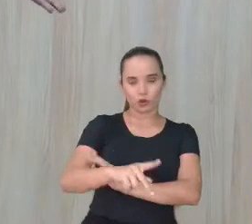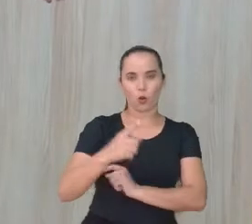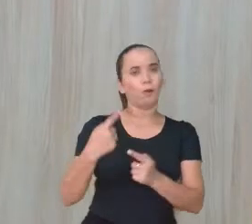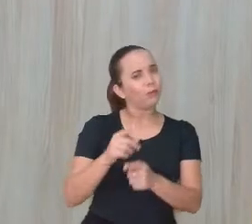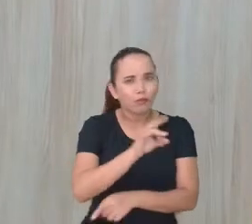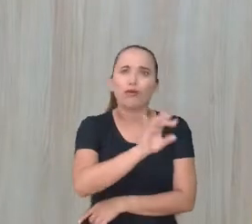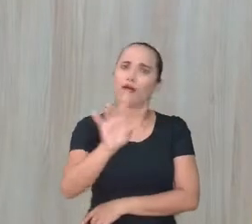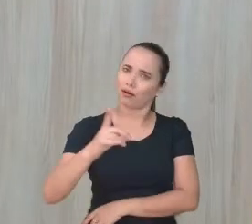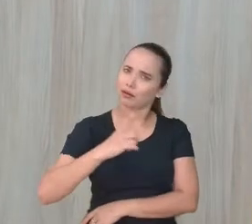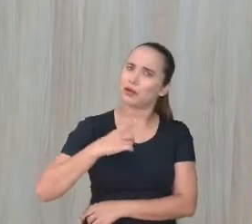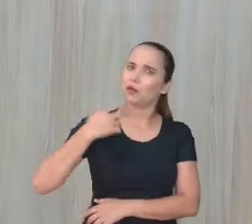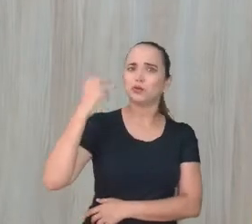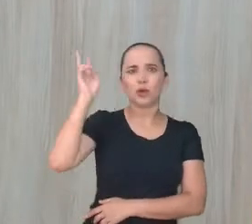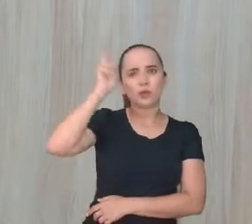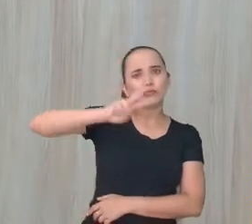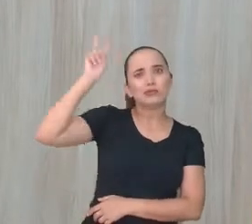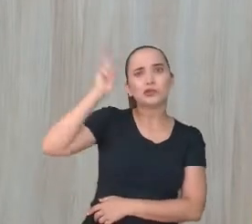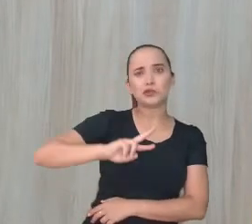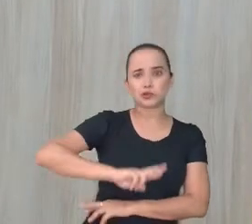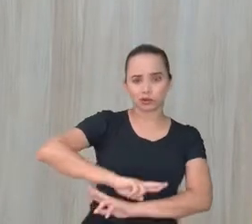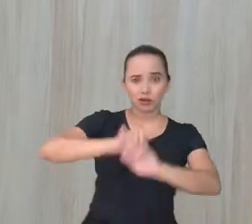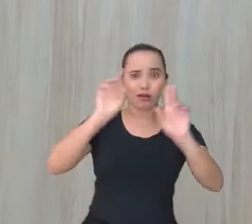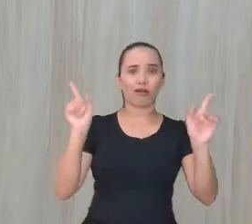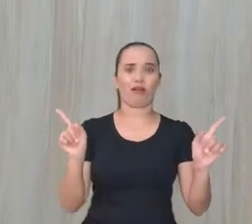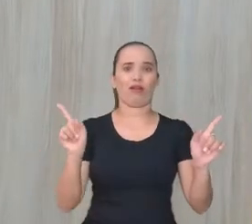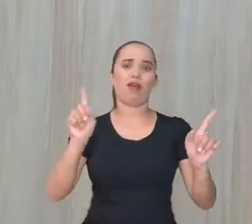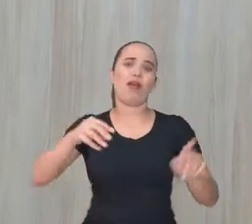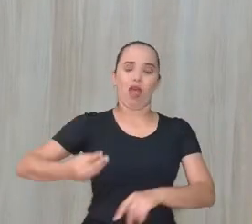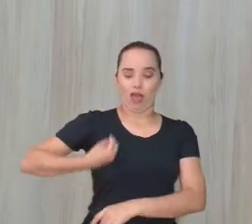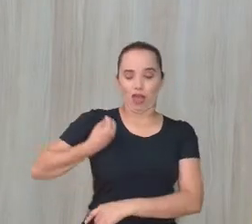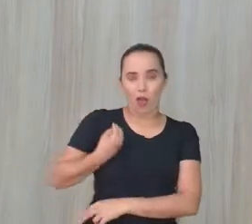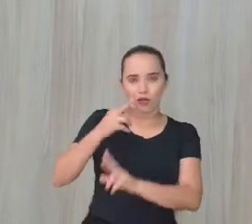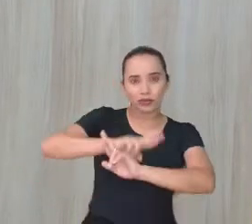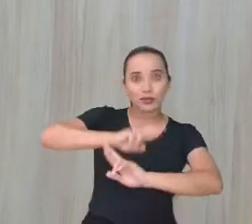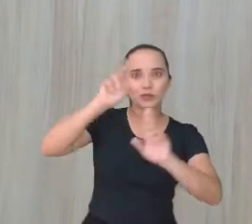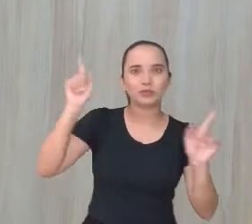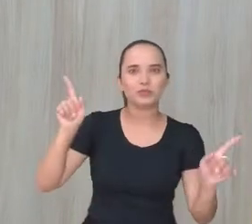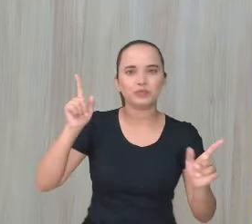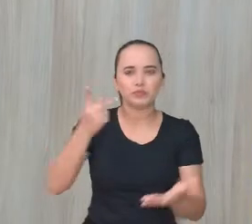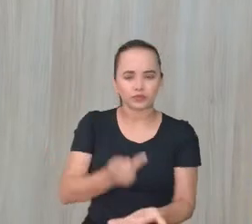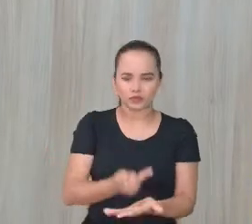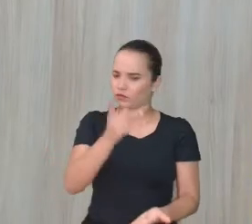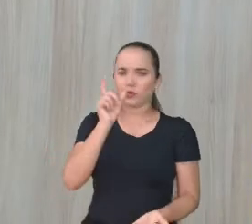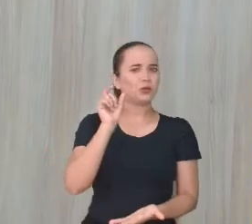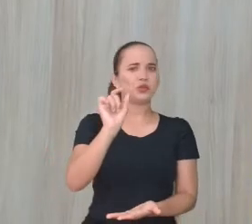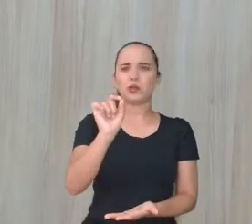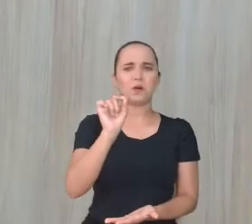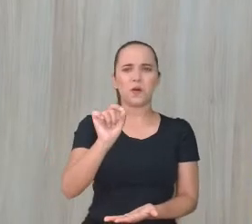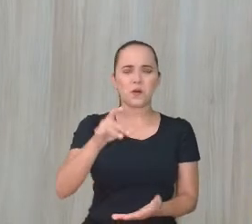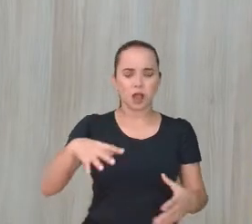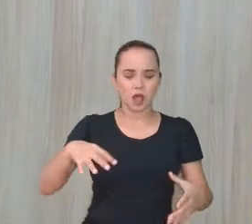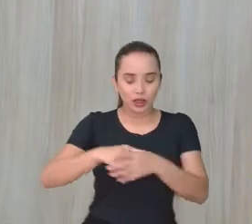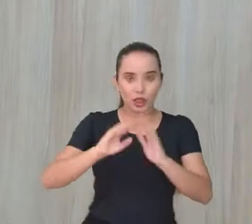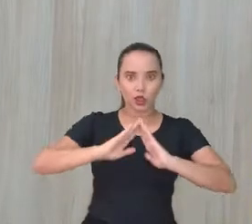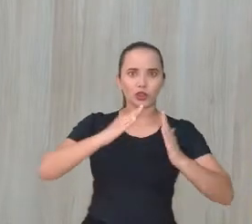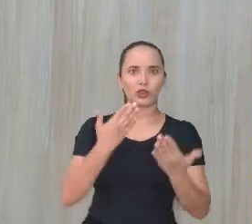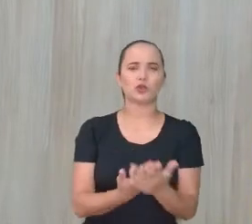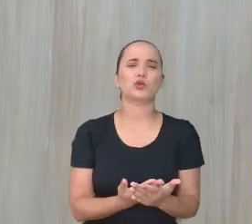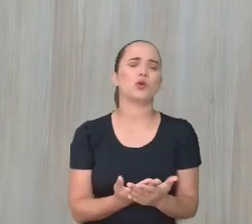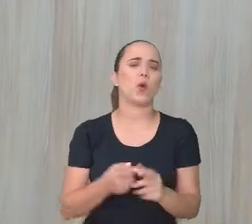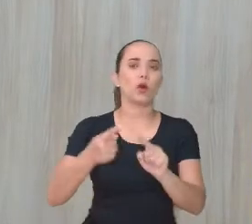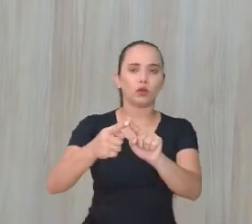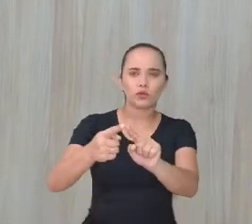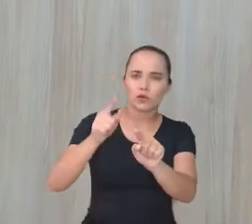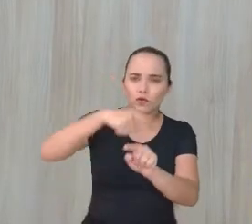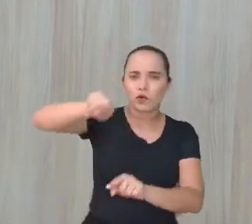Não é assim? Você vai fazer da sua vida escolar. O que foi que aconteceu nos seus anos escolares, lá